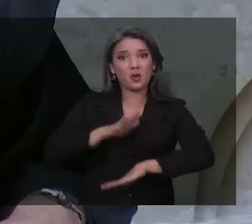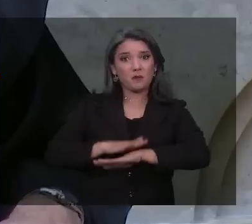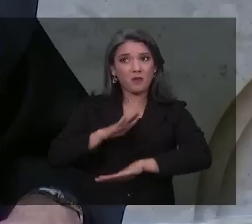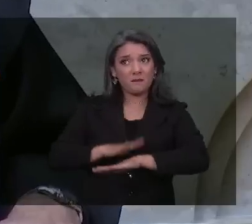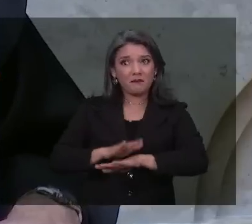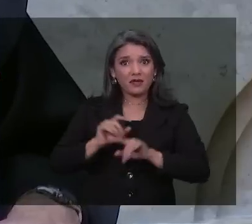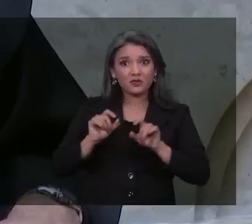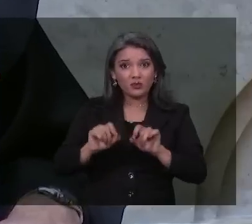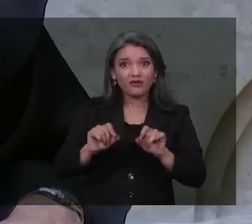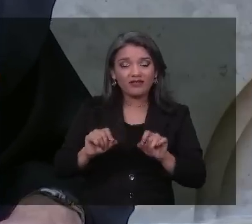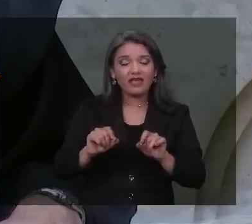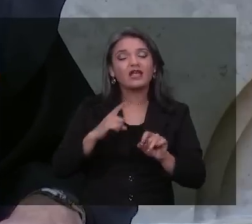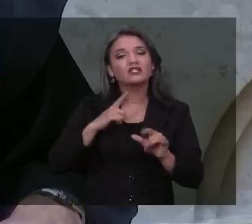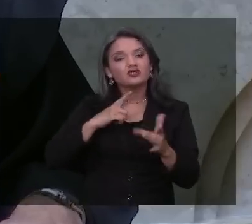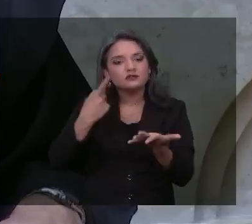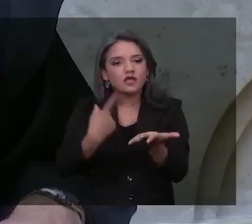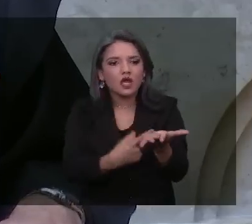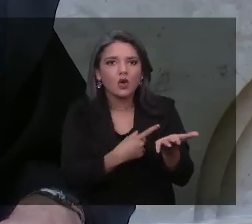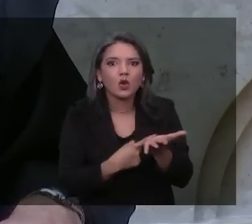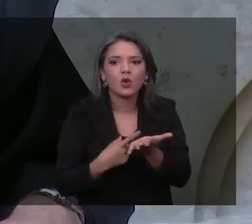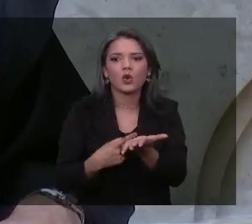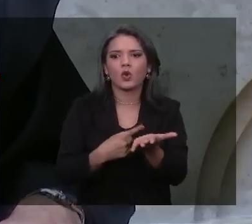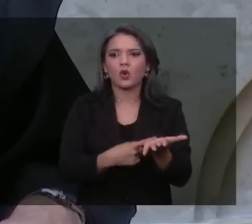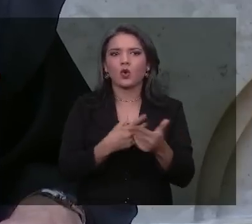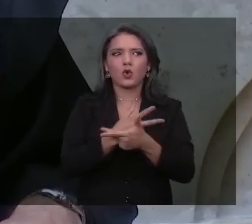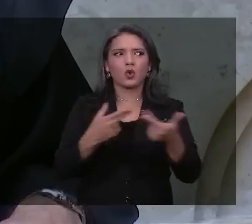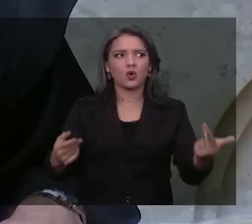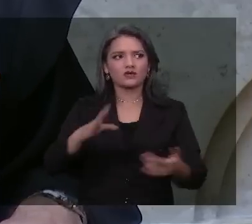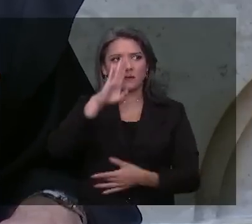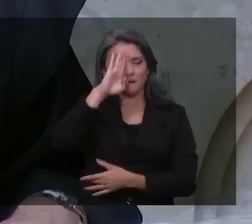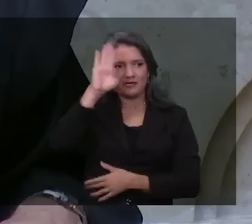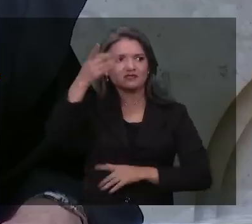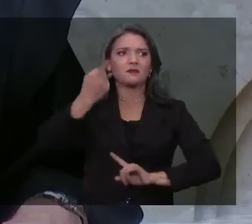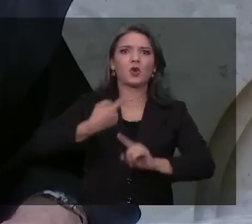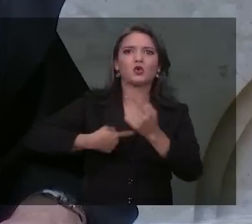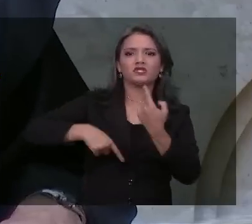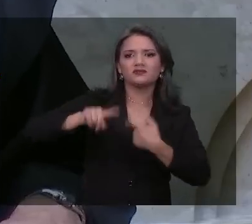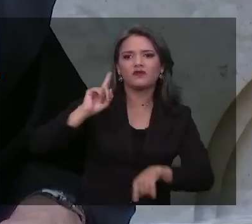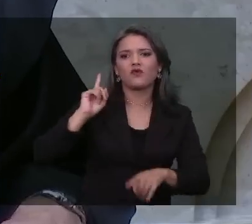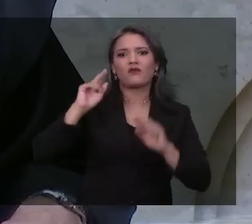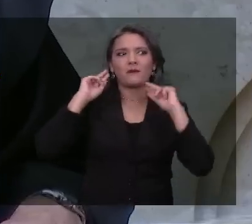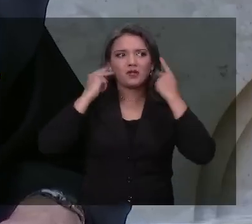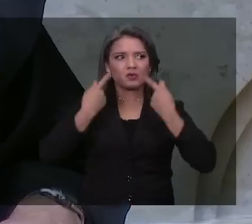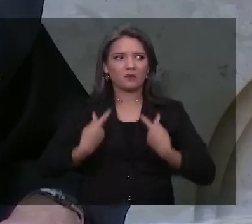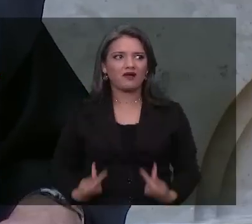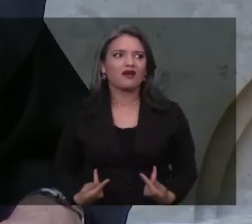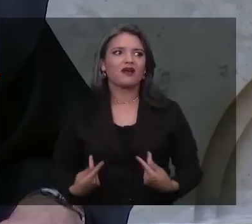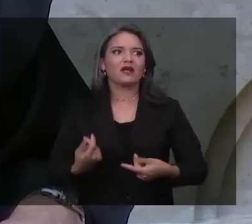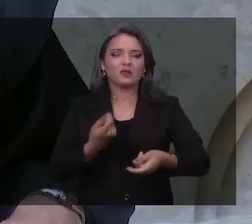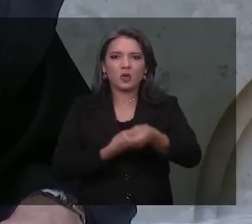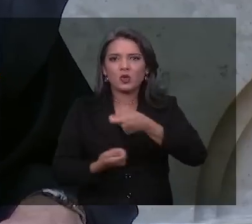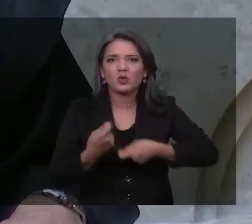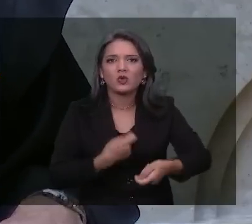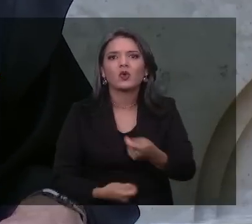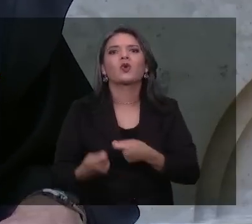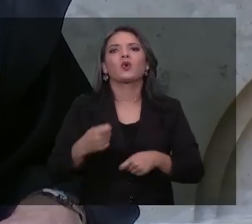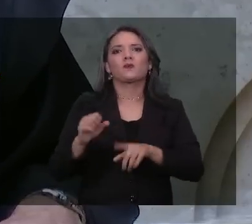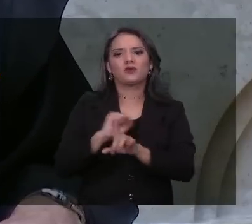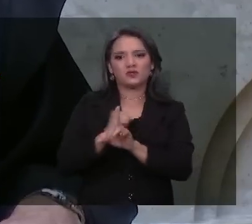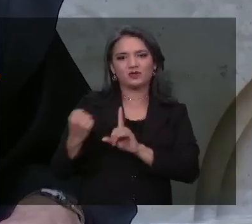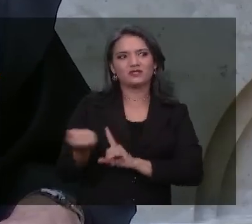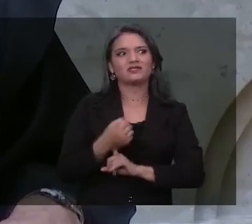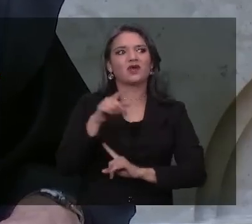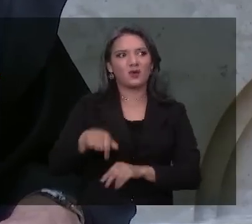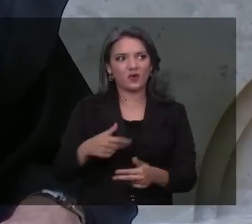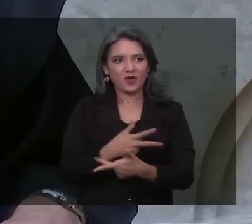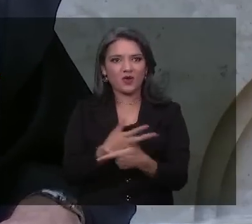concepção de agendas que priorizam o desenvolvimento humano, econômico e social. É a hora de agendas que